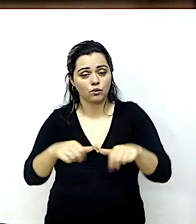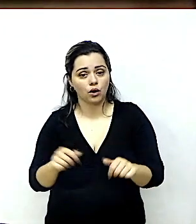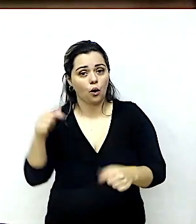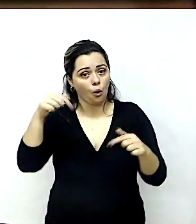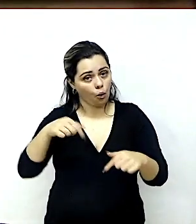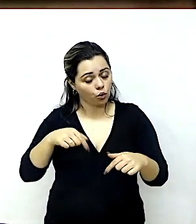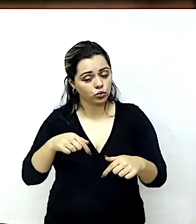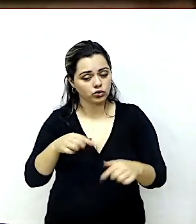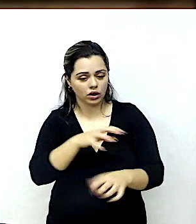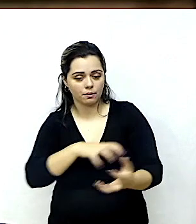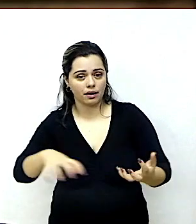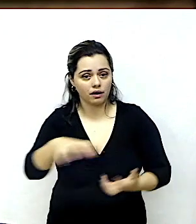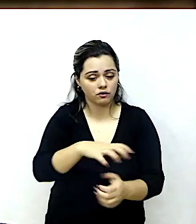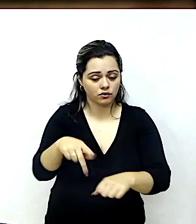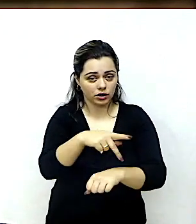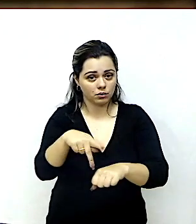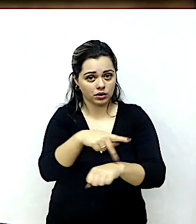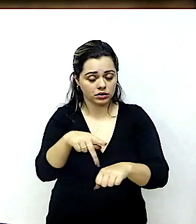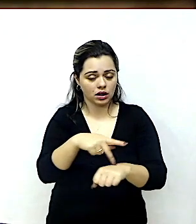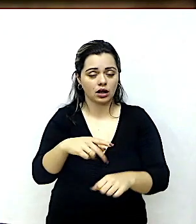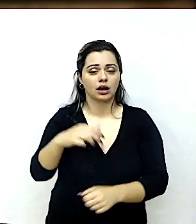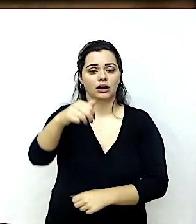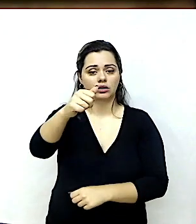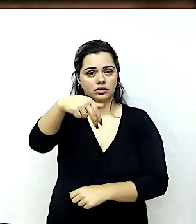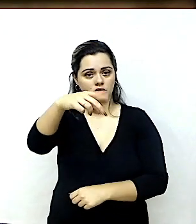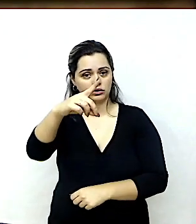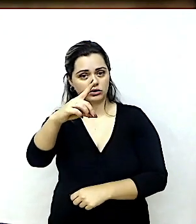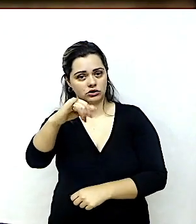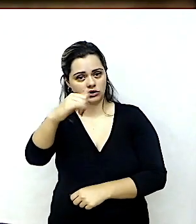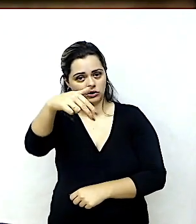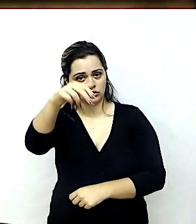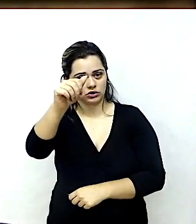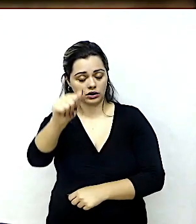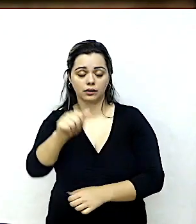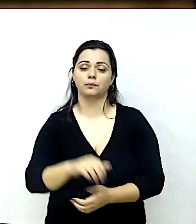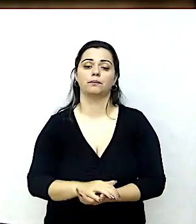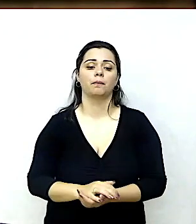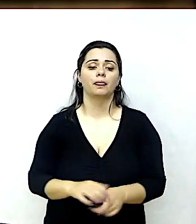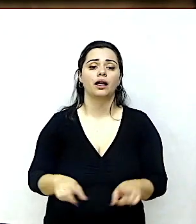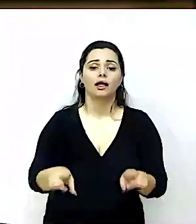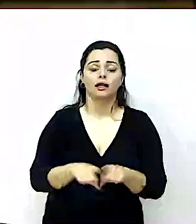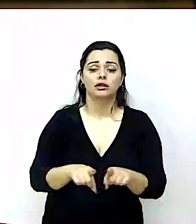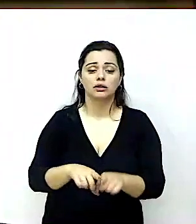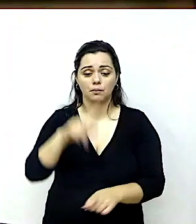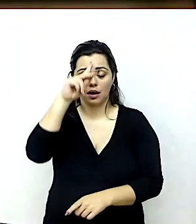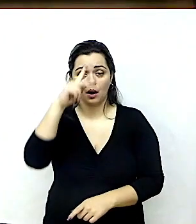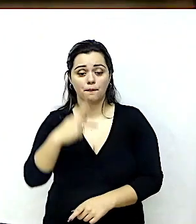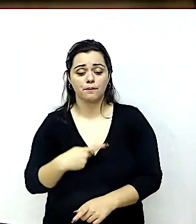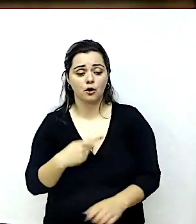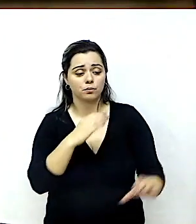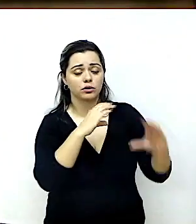também envolvendo a países da comunidade Andina a é a própria